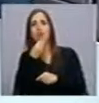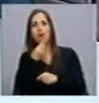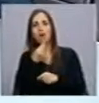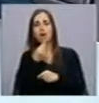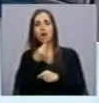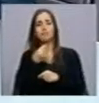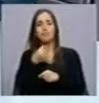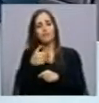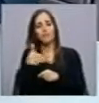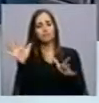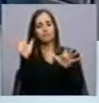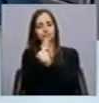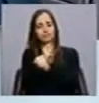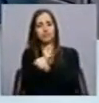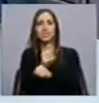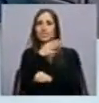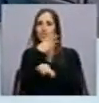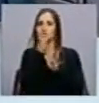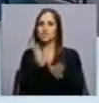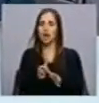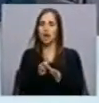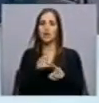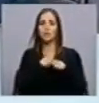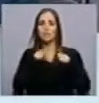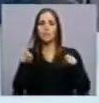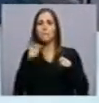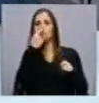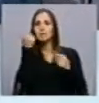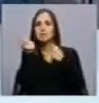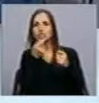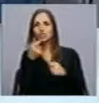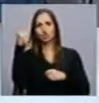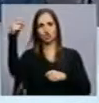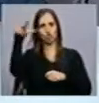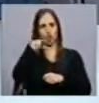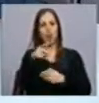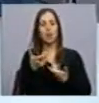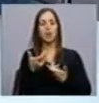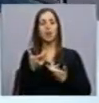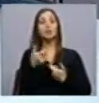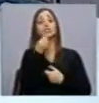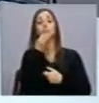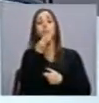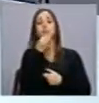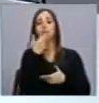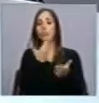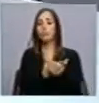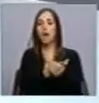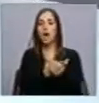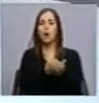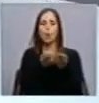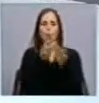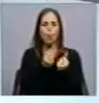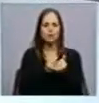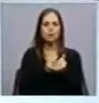final, como eu já tinha dito, estrelas com uma massa semelhante ao Sol. E, portanto, temos aqui uma explicação para a quantidade e a